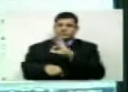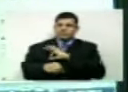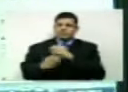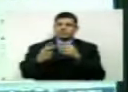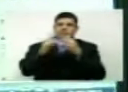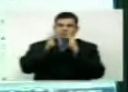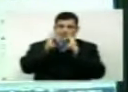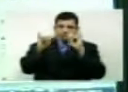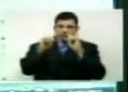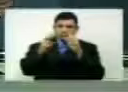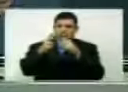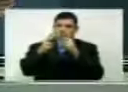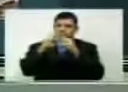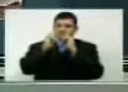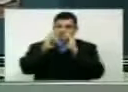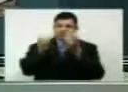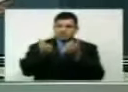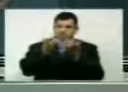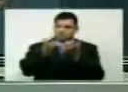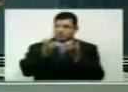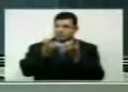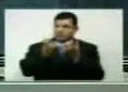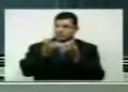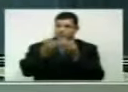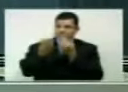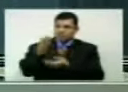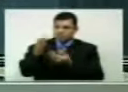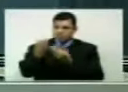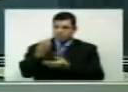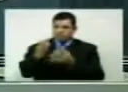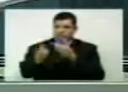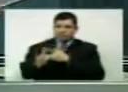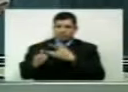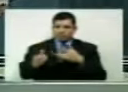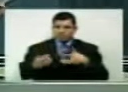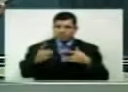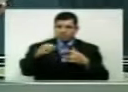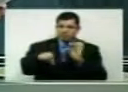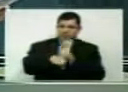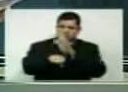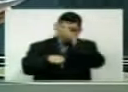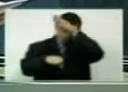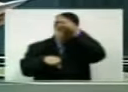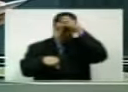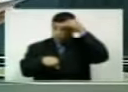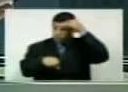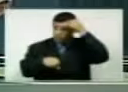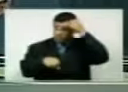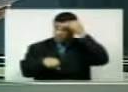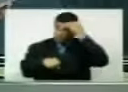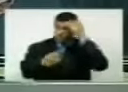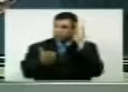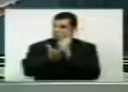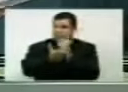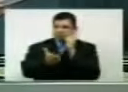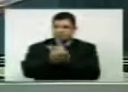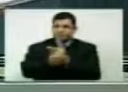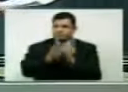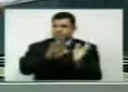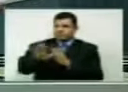segunda informação de que os gastos com saúde pública no estado do Amazonas